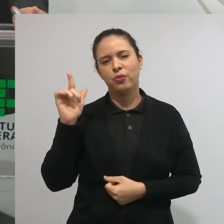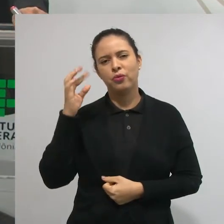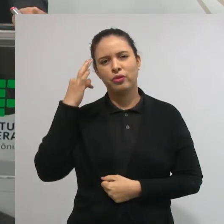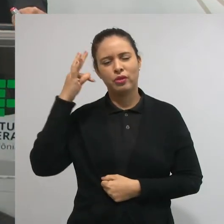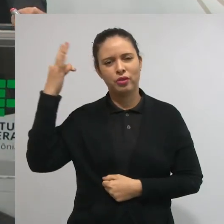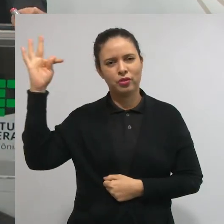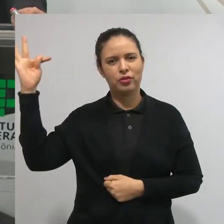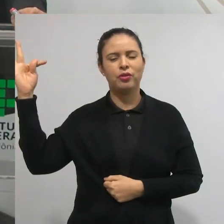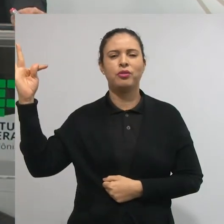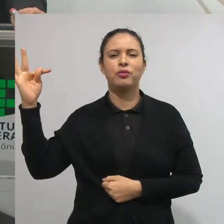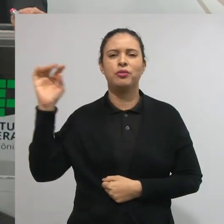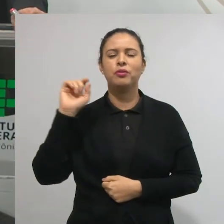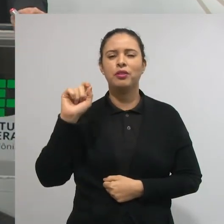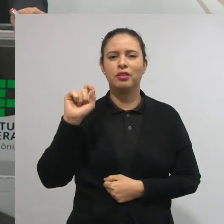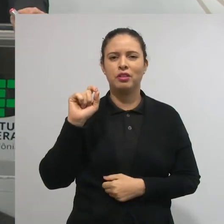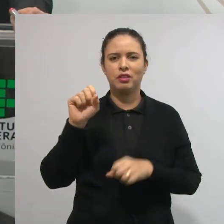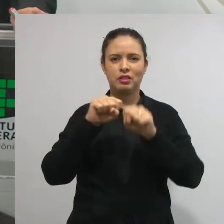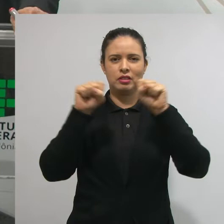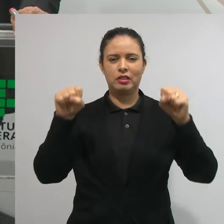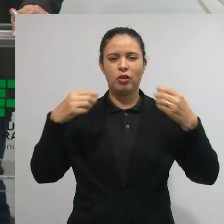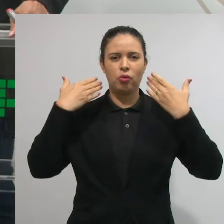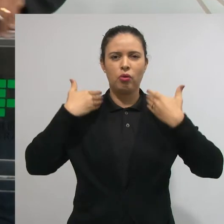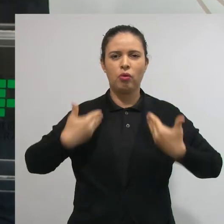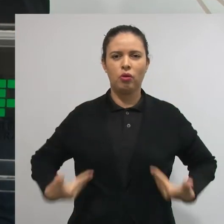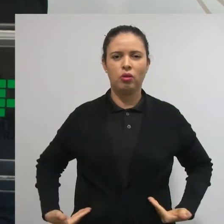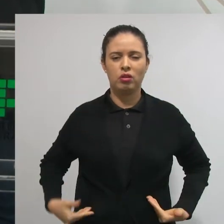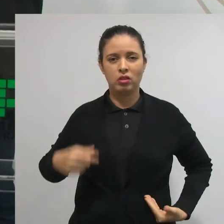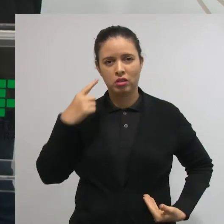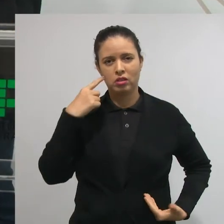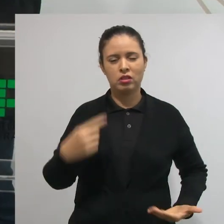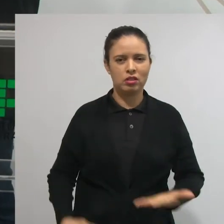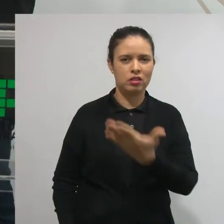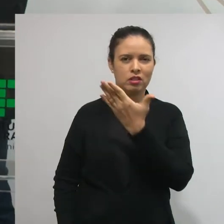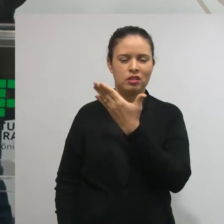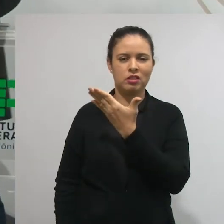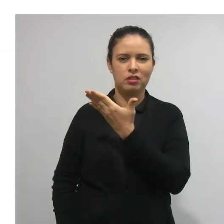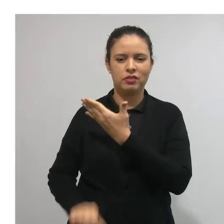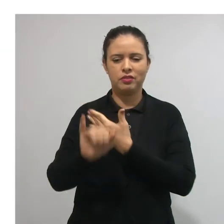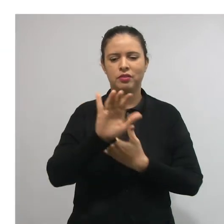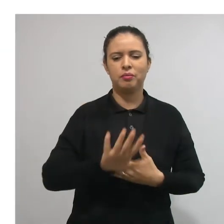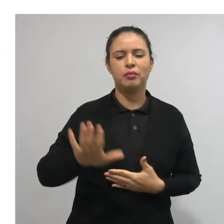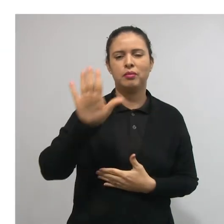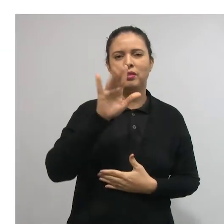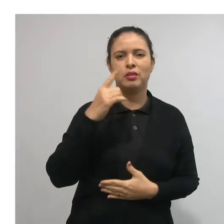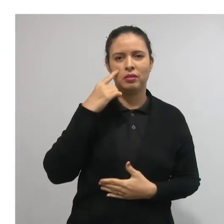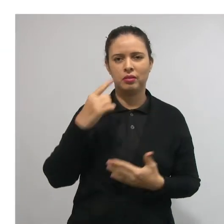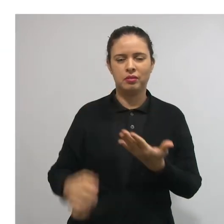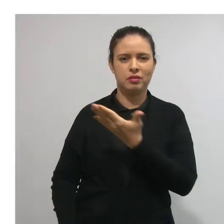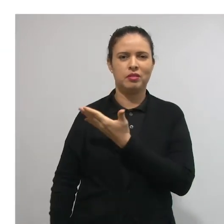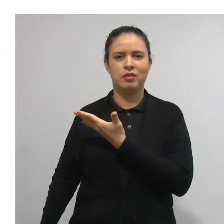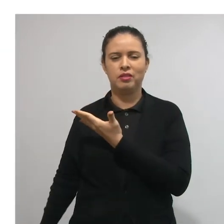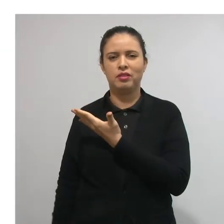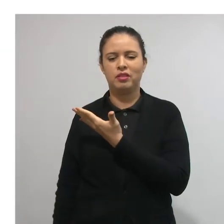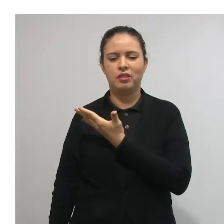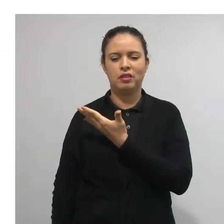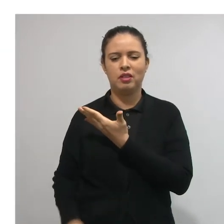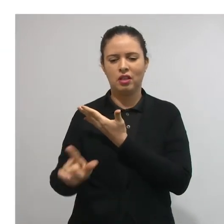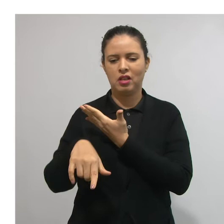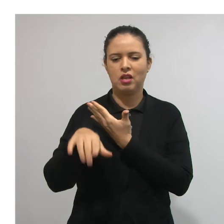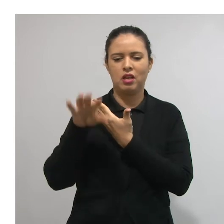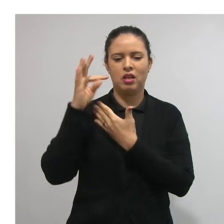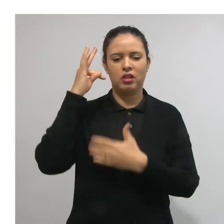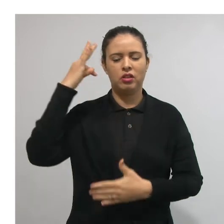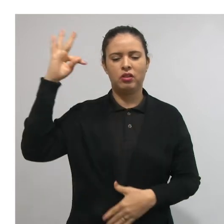teoria geral dos sistemas. Por que eu tenho esse corpo humano aqui, professor? Olha só isso daqui, ó. Entenda a teoria geral